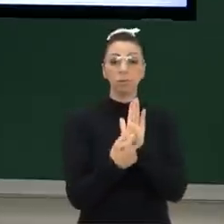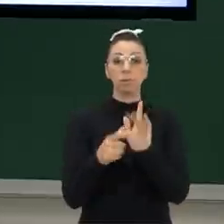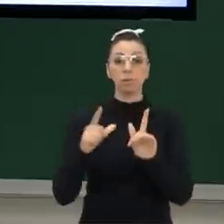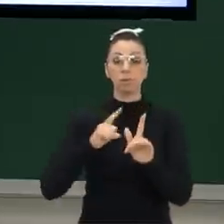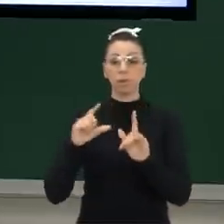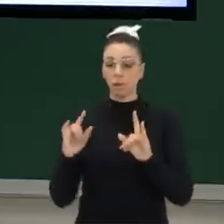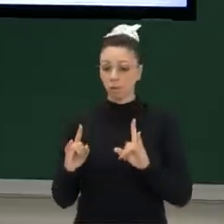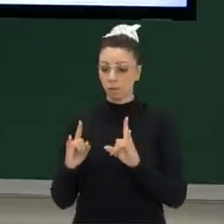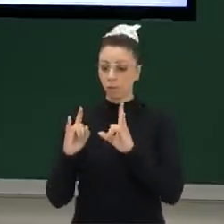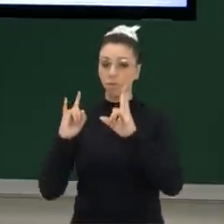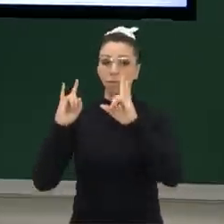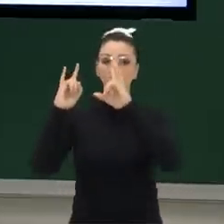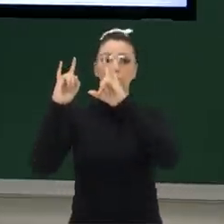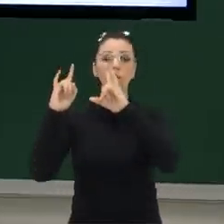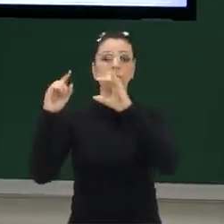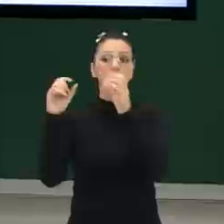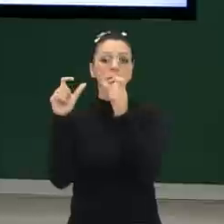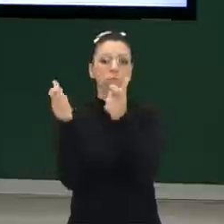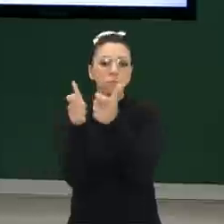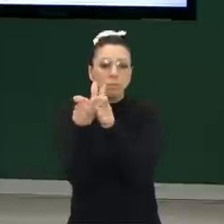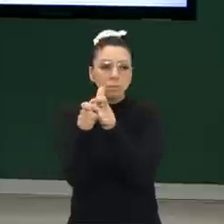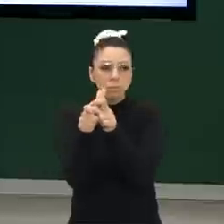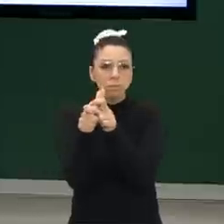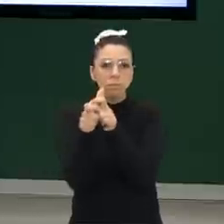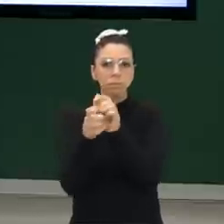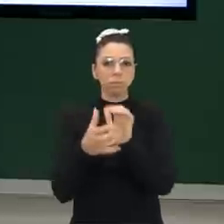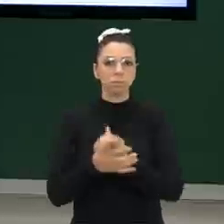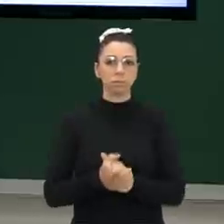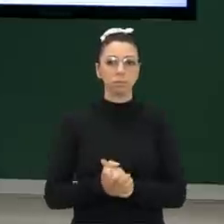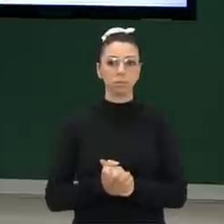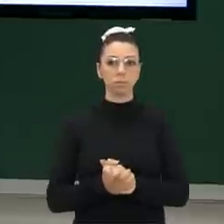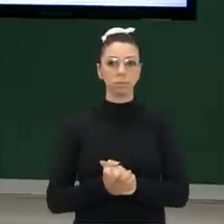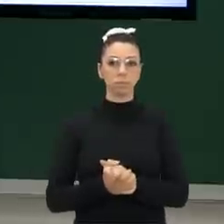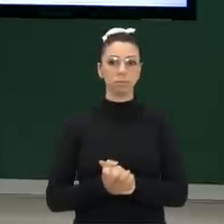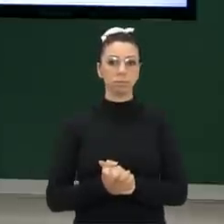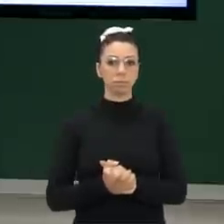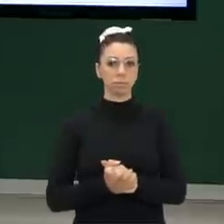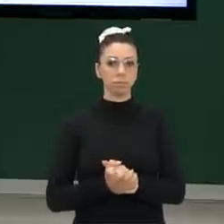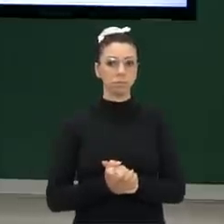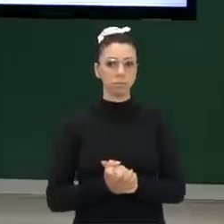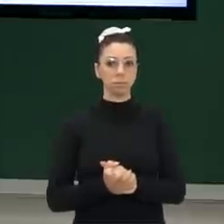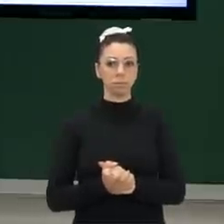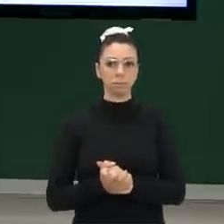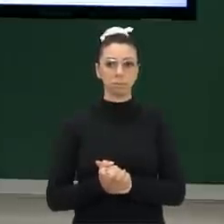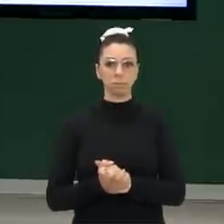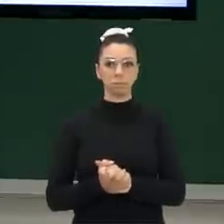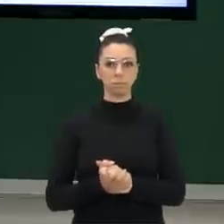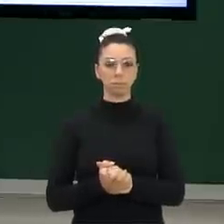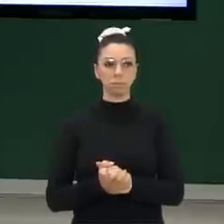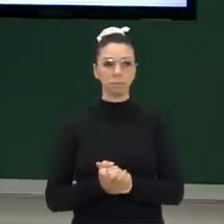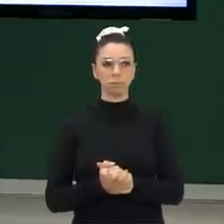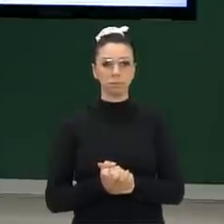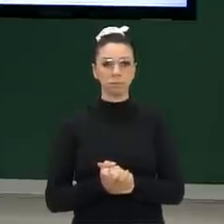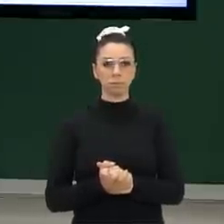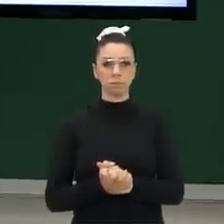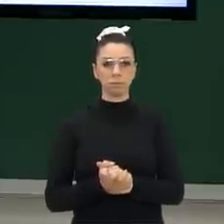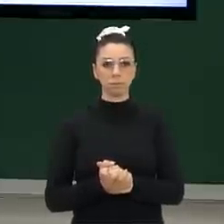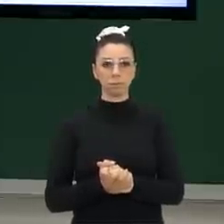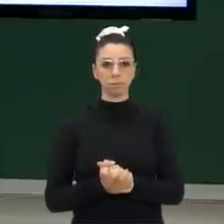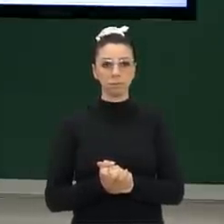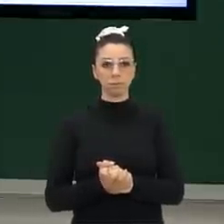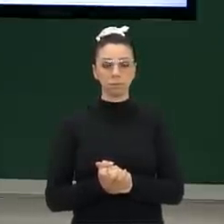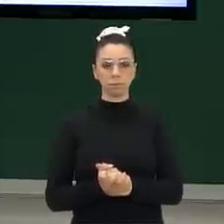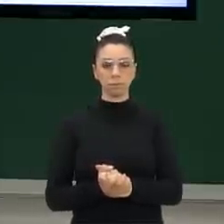era pequenininho, a pessoa tinha os dois ambientes em um único lugar, tá? Aqui em cima nós temos